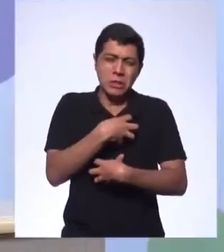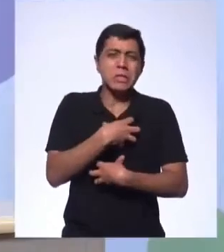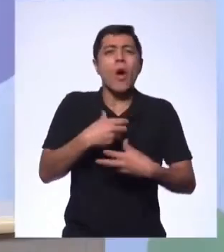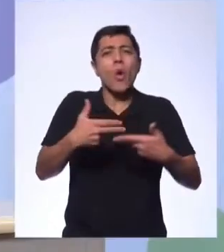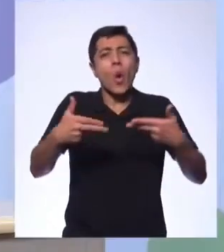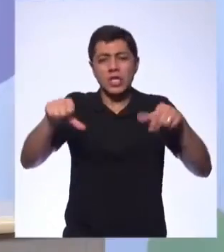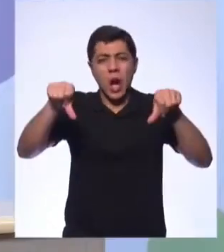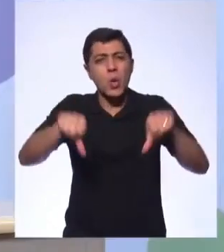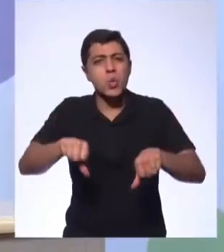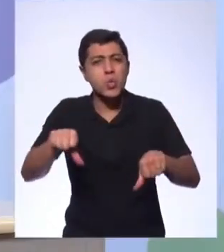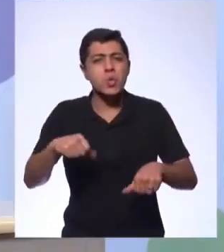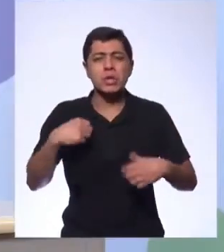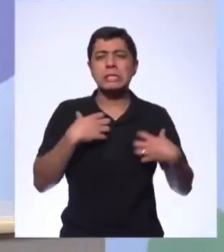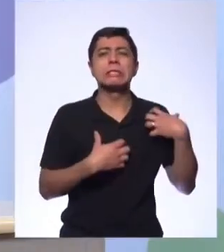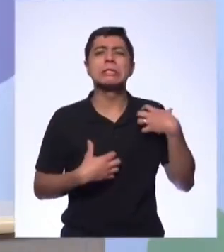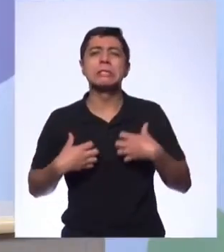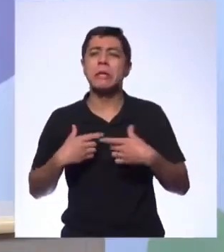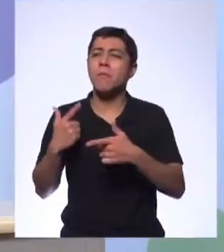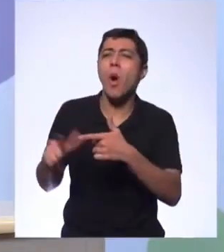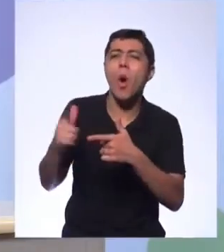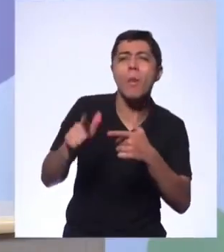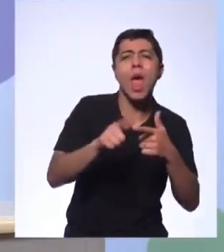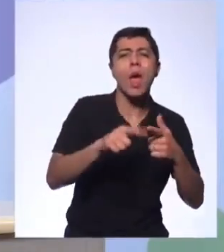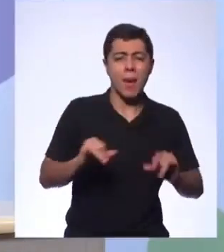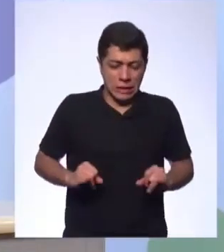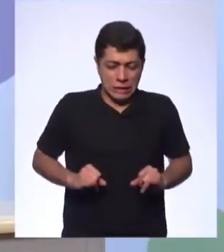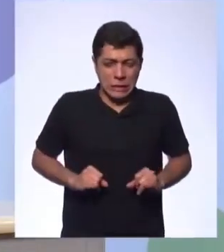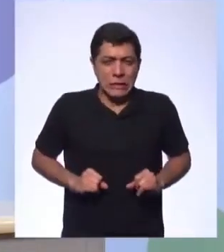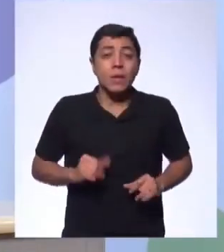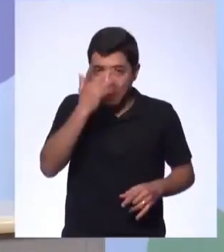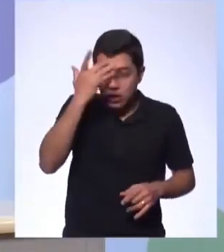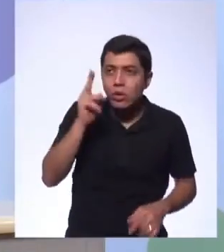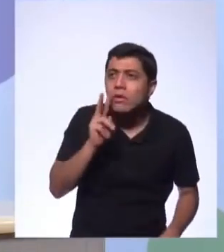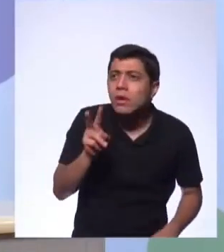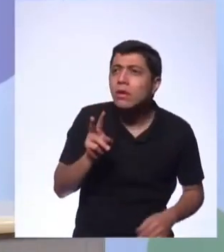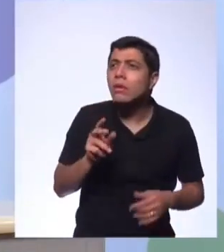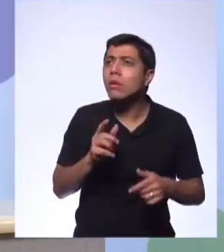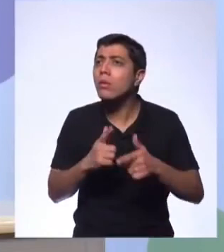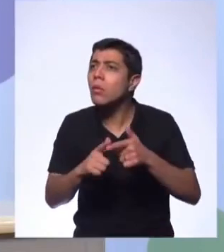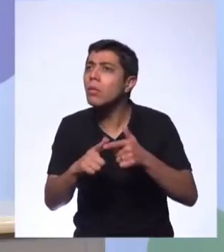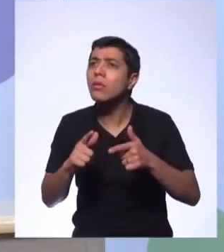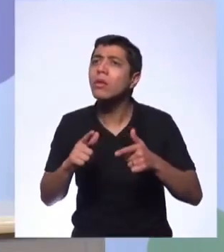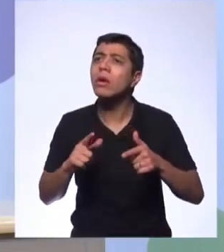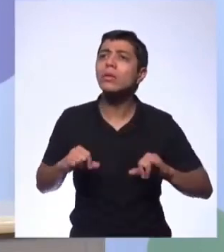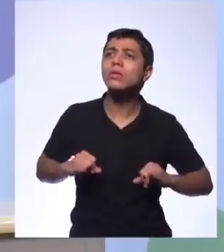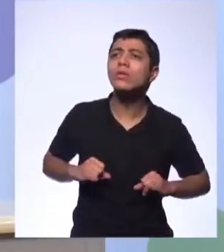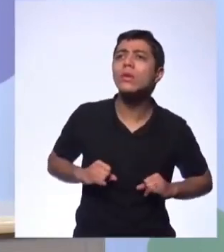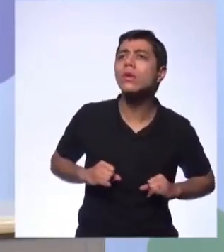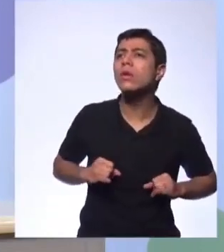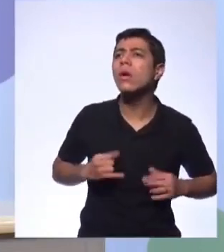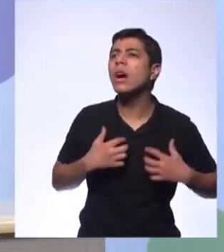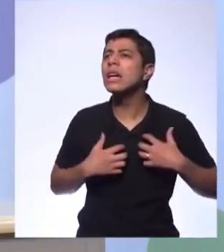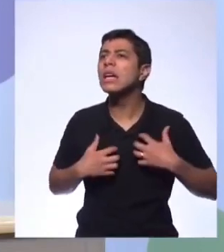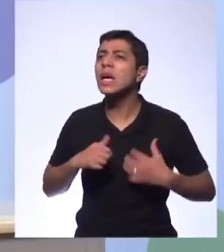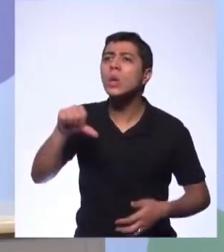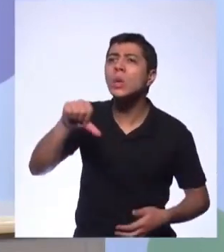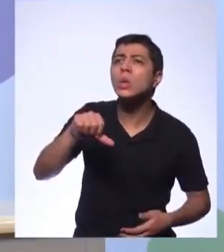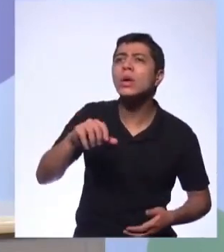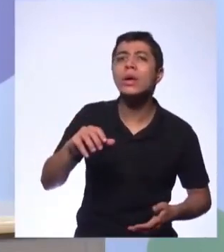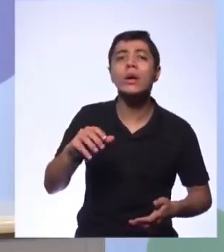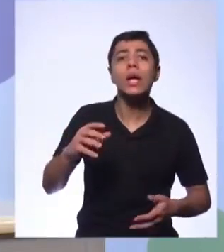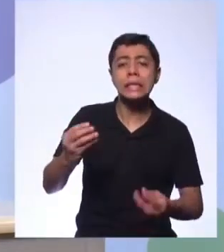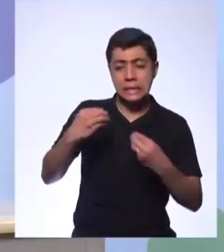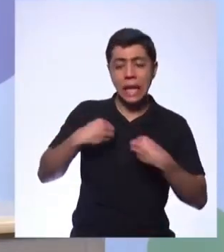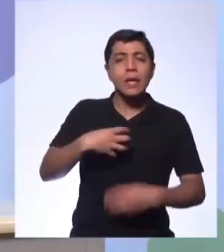Então vamos lá, a gente tem a questão do que eles sentem na hora que ouvem, né? Na hora que vê também a peça. Aqui no caso, eles falam em medo, Daniel